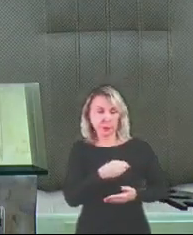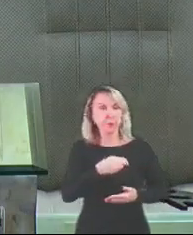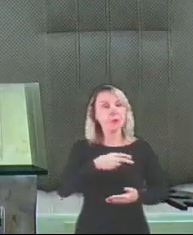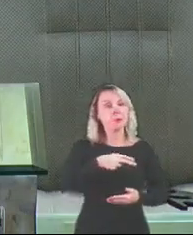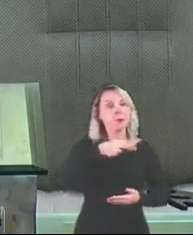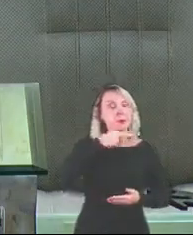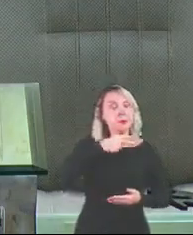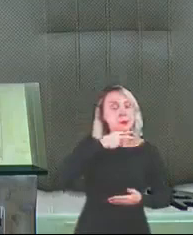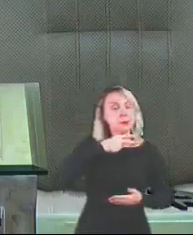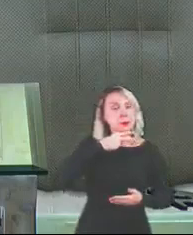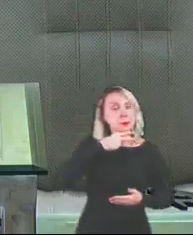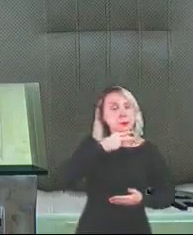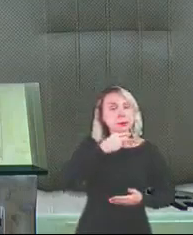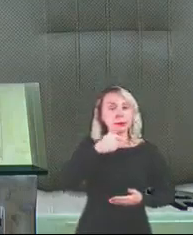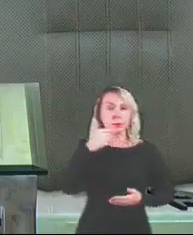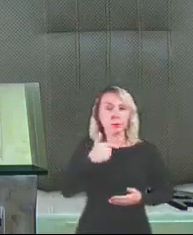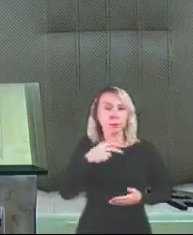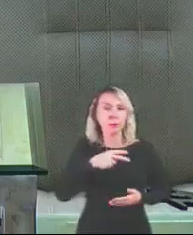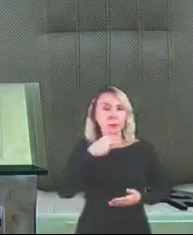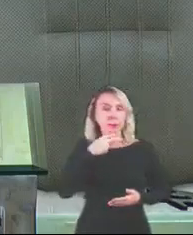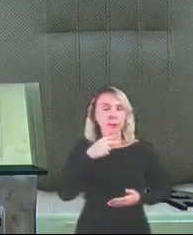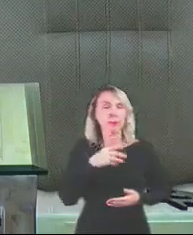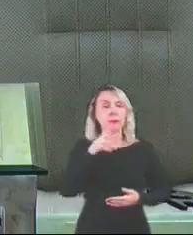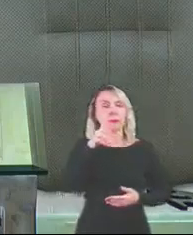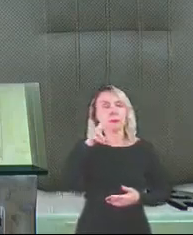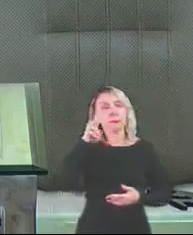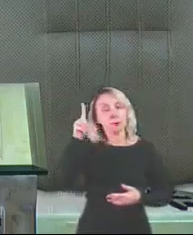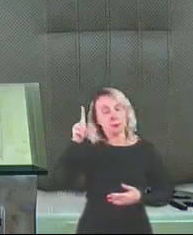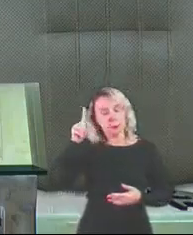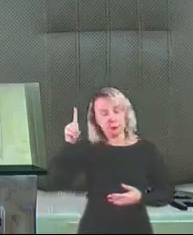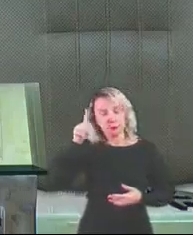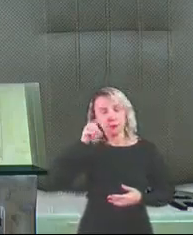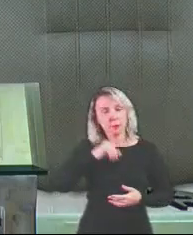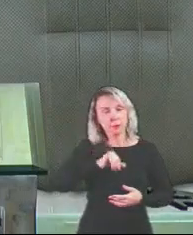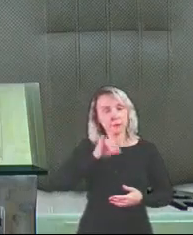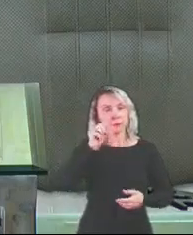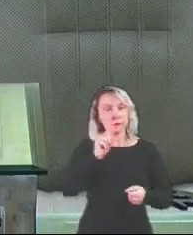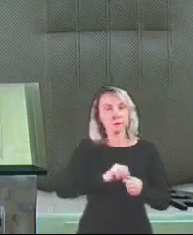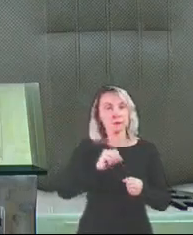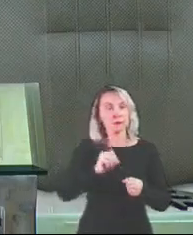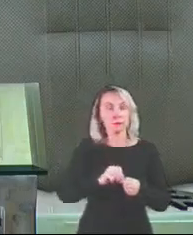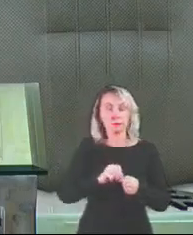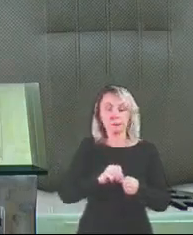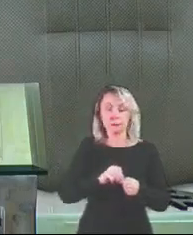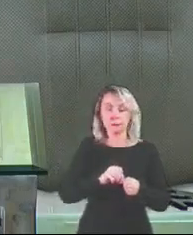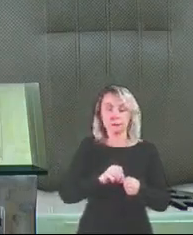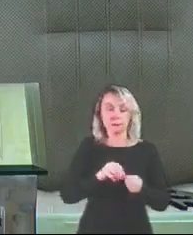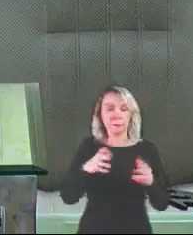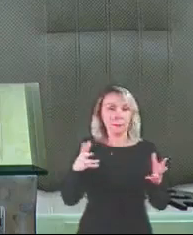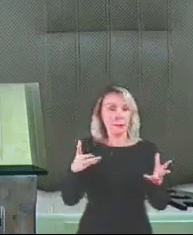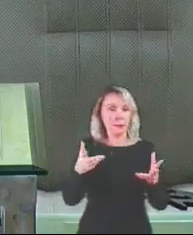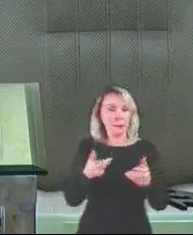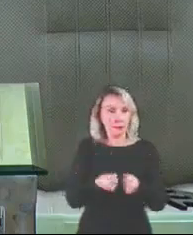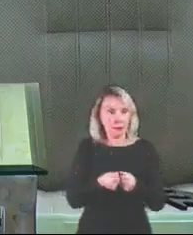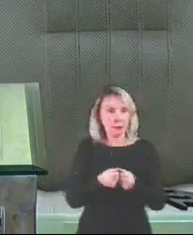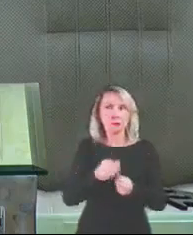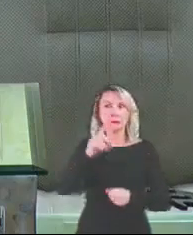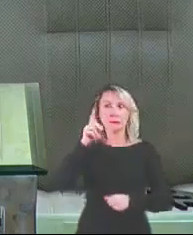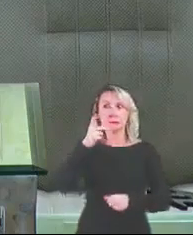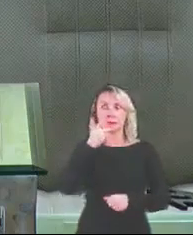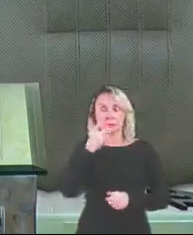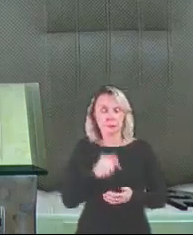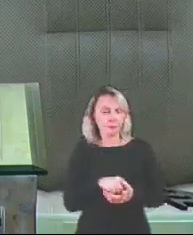Deus vai fazer uma coisa inédita no tempo de Joel. E Deus disse: conte aos vossos